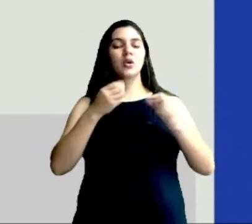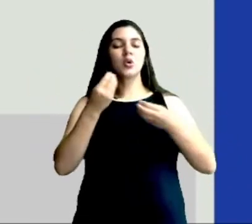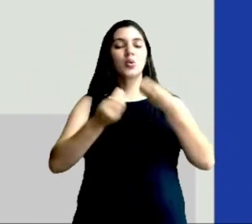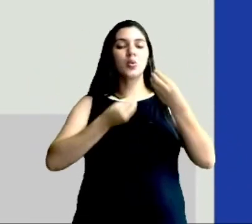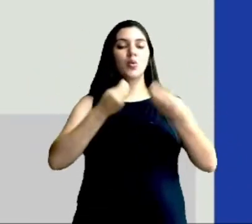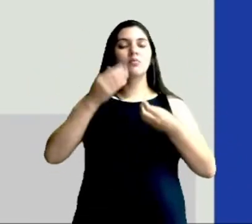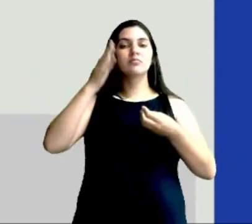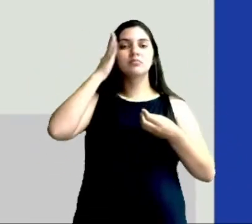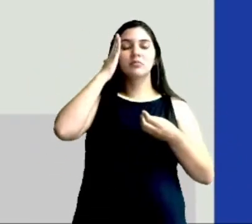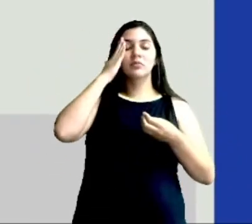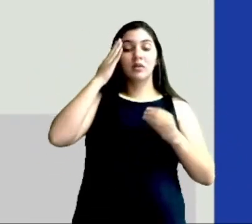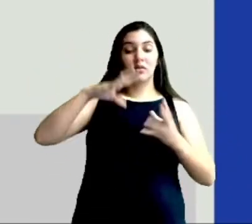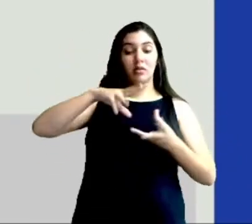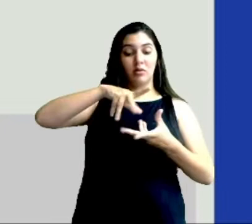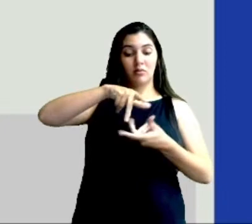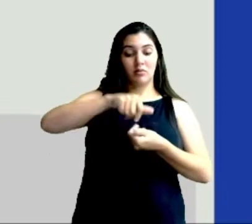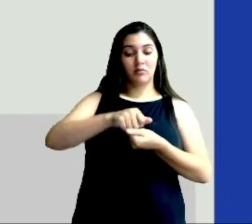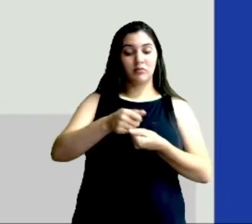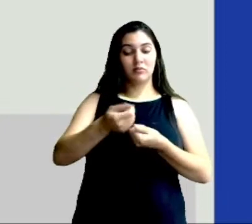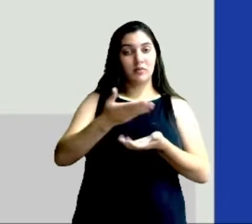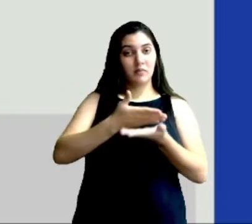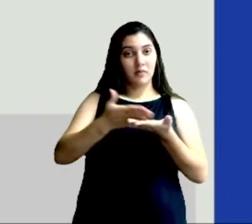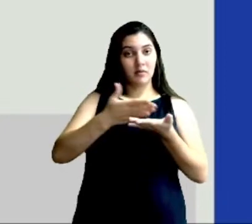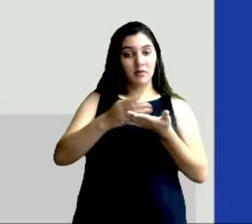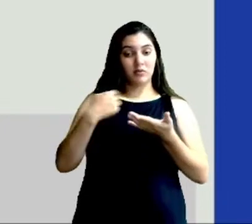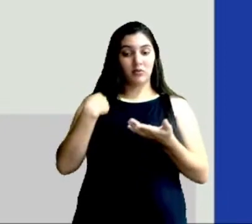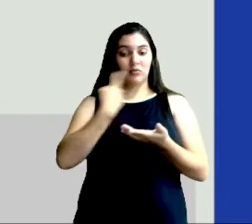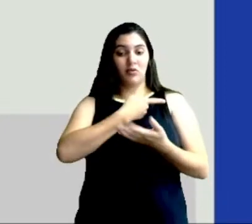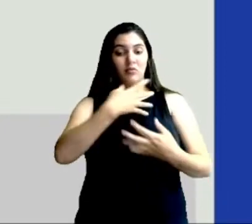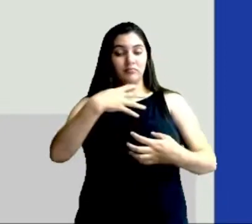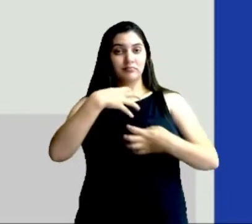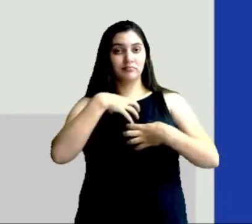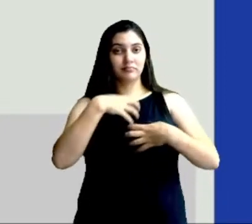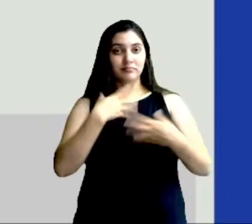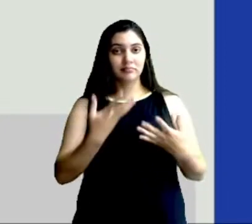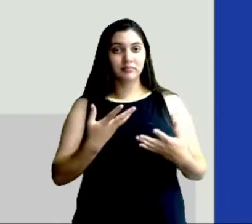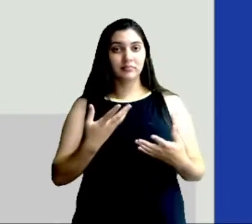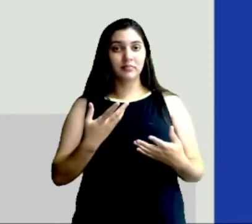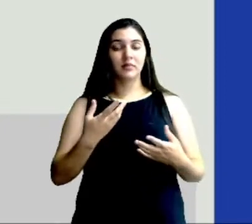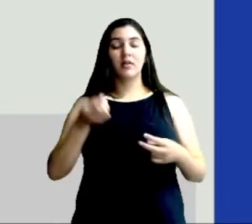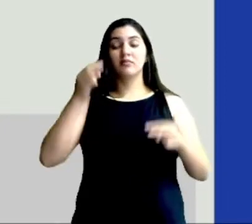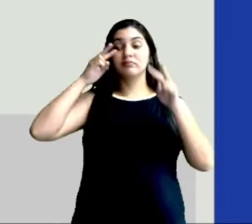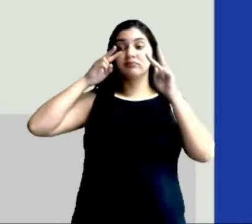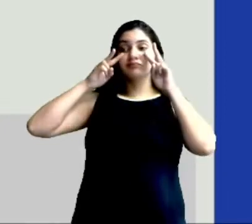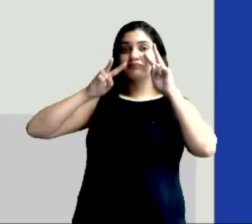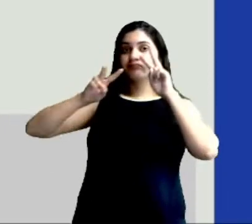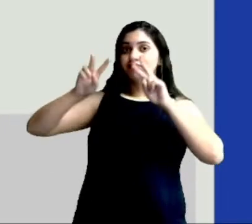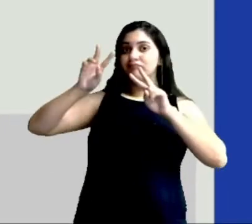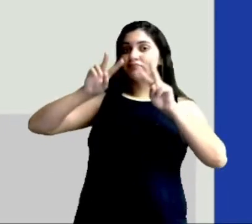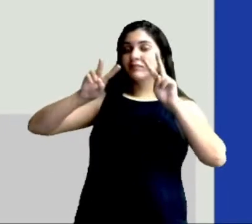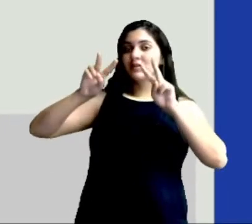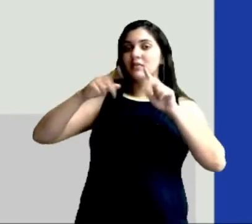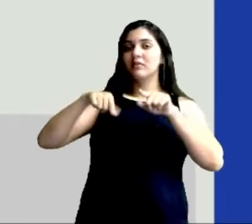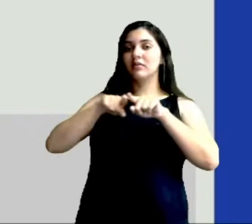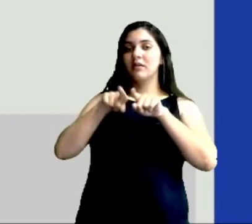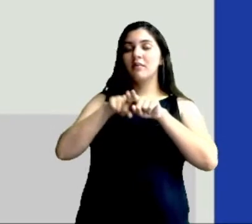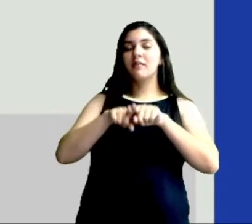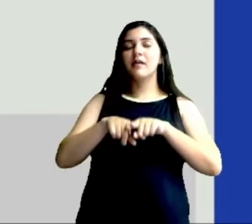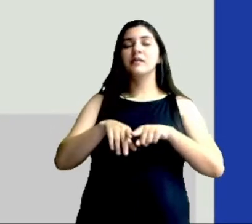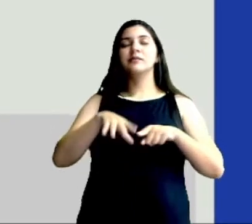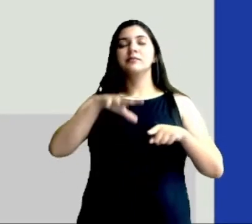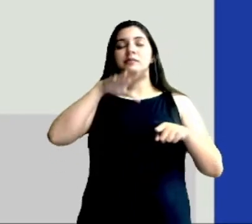como compreendemos o mundo a partir dos nossos sentidos, tais como a visão, o olfato,